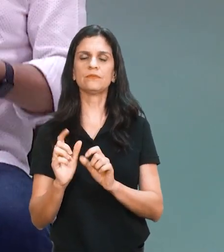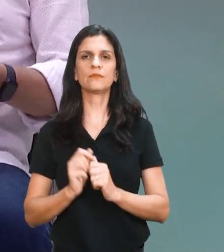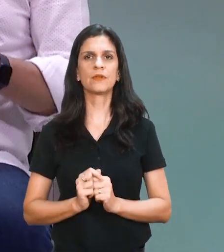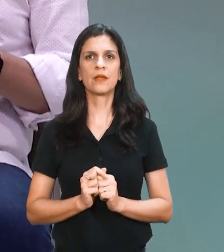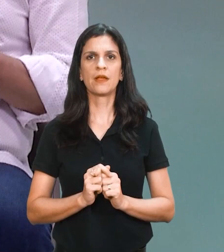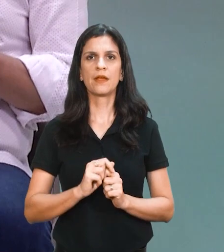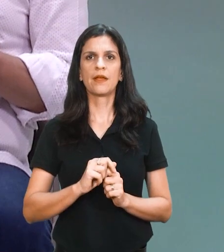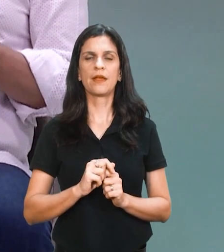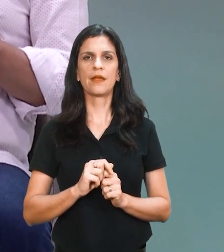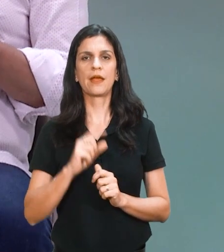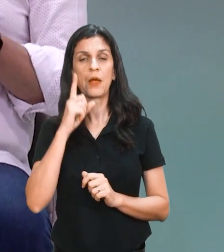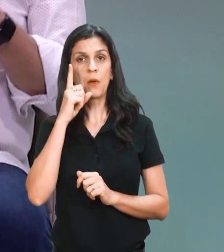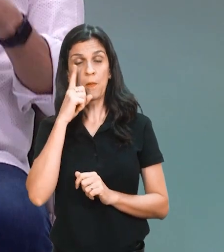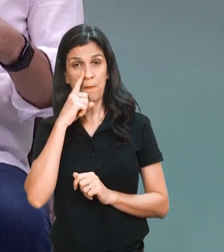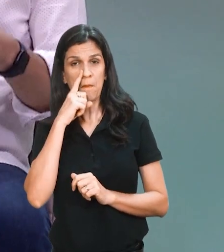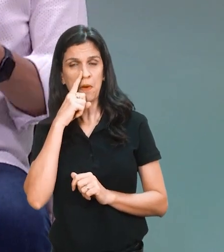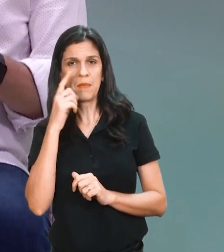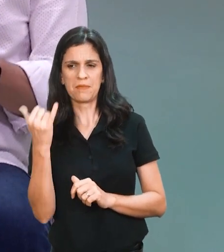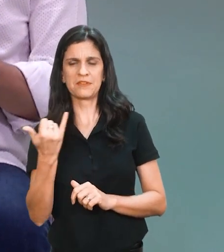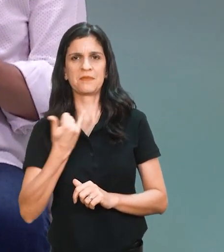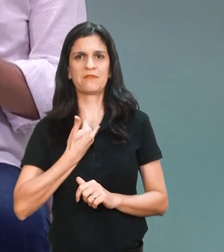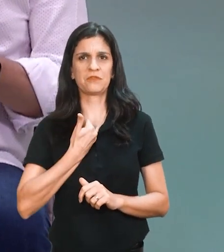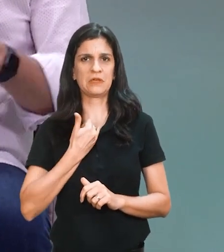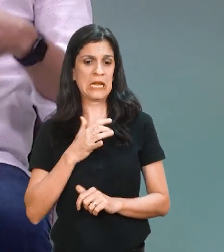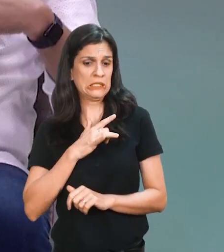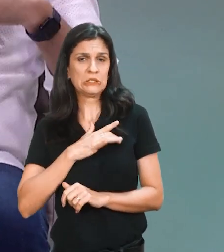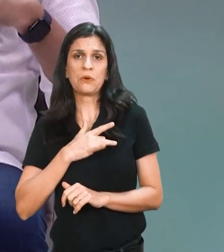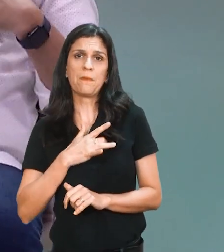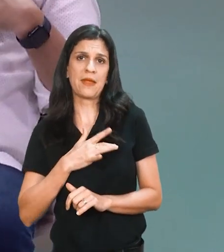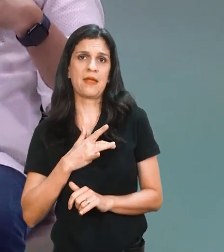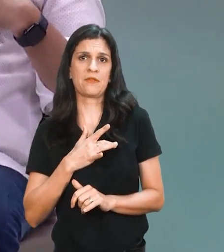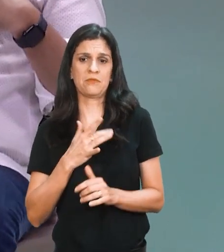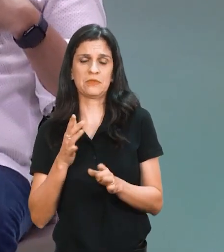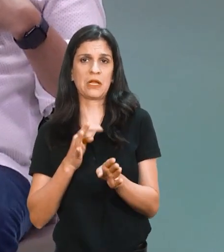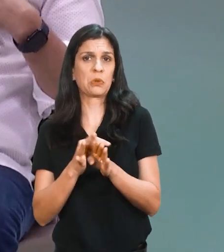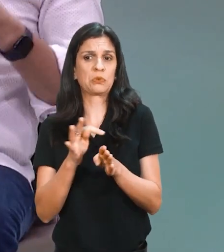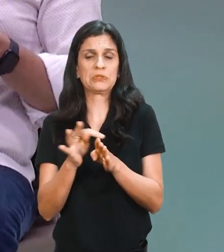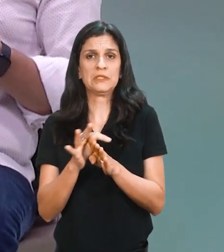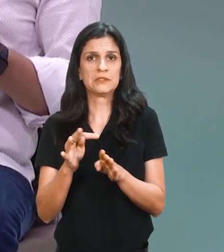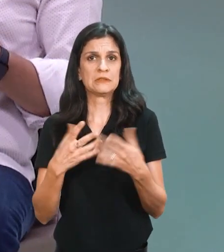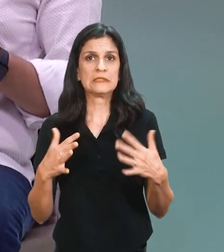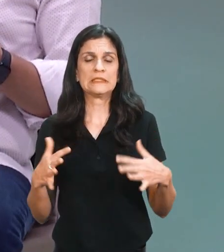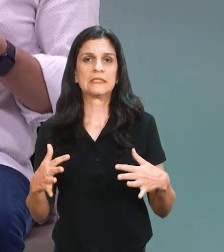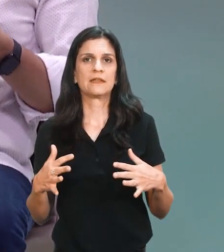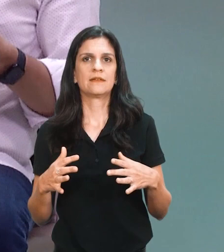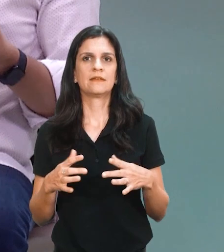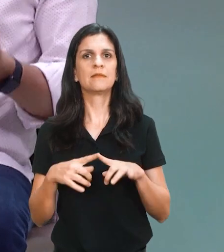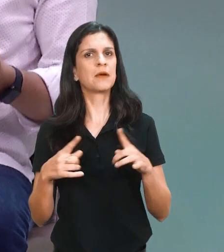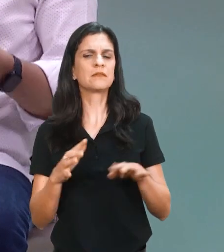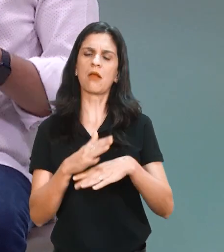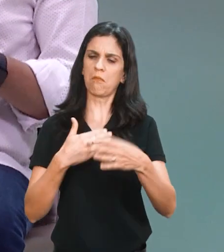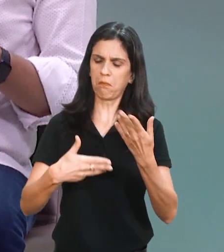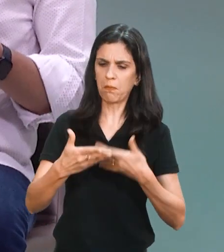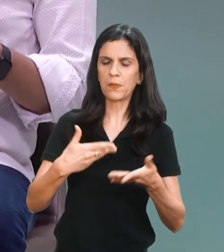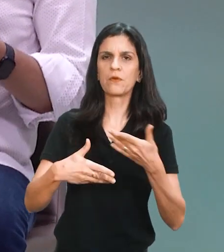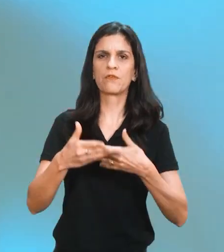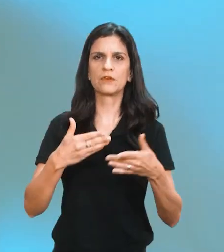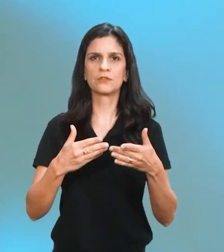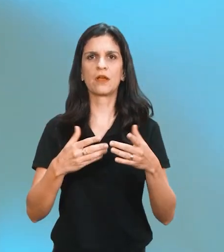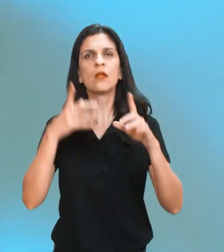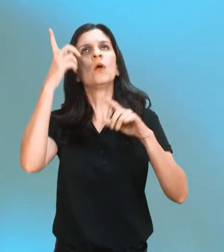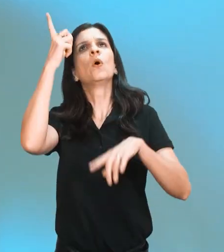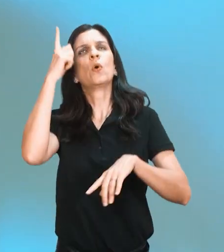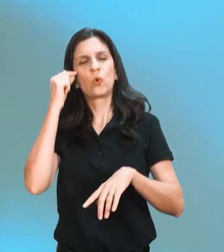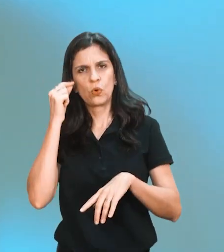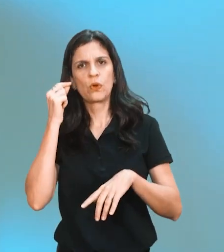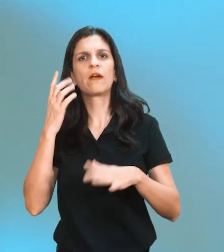chegou e falou assim, eu vim com muito medo para cá, mas estou saindo aliviada, porque percebeu que o conselho, o papel não é esse,